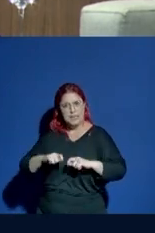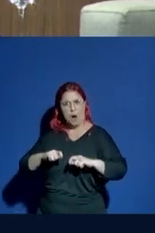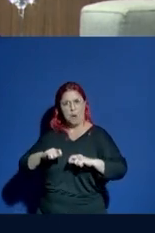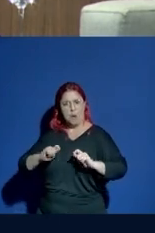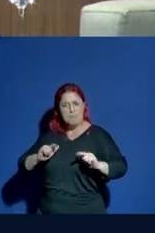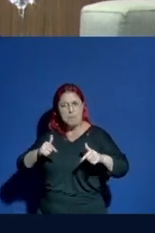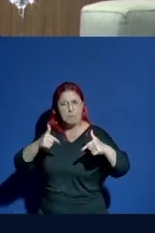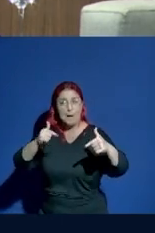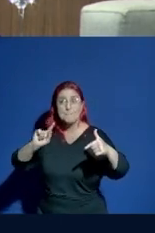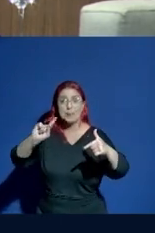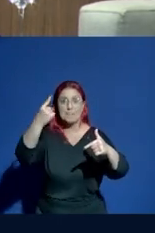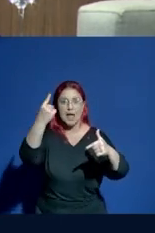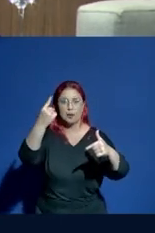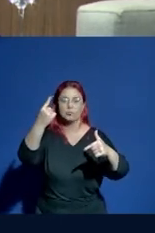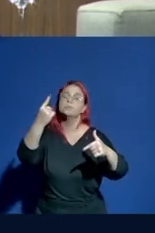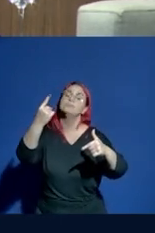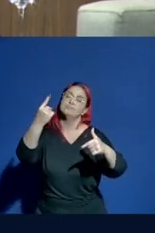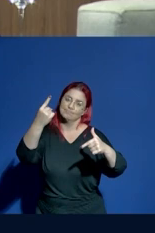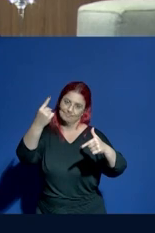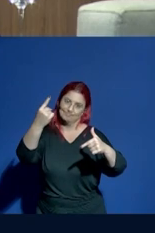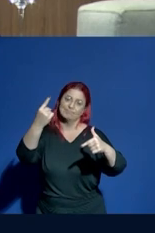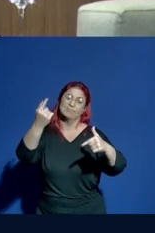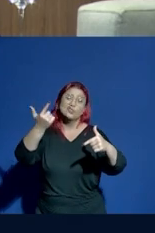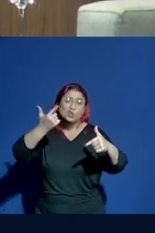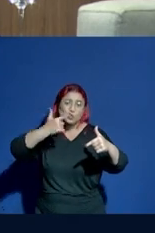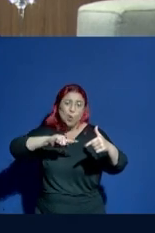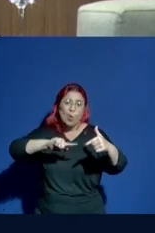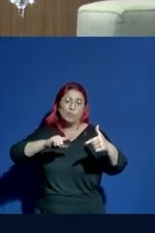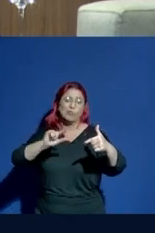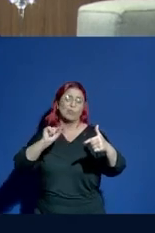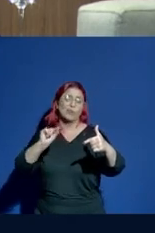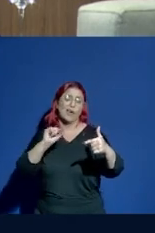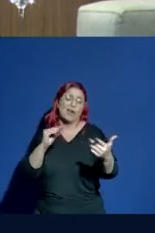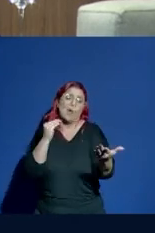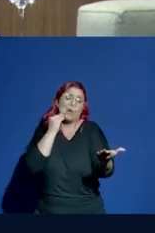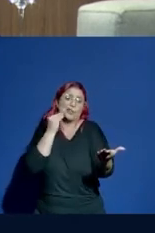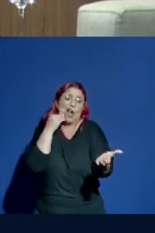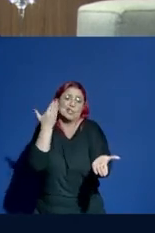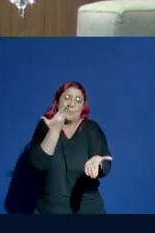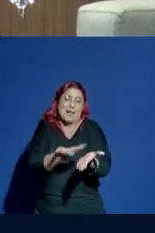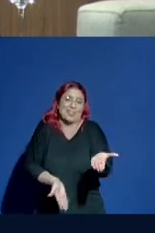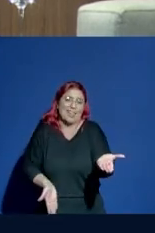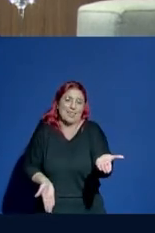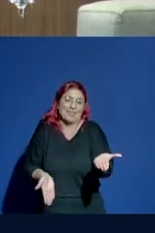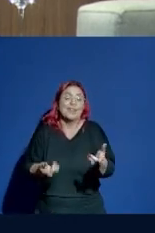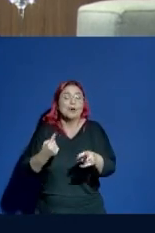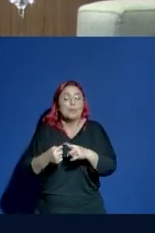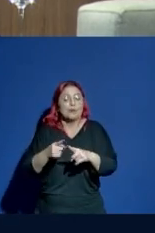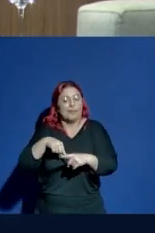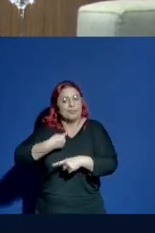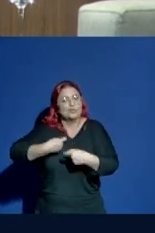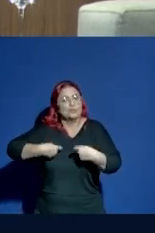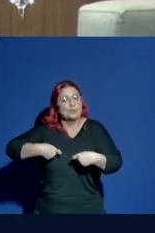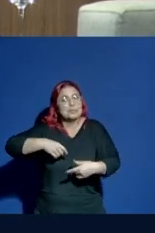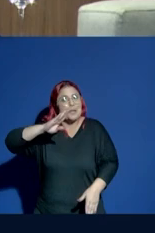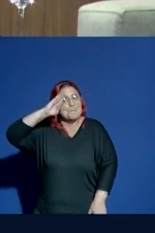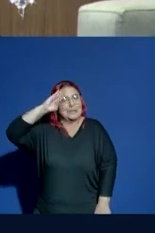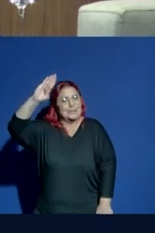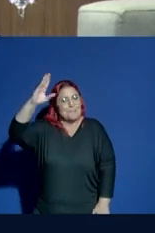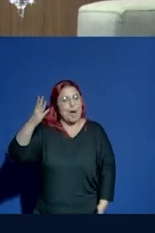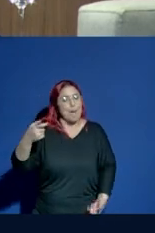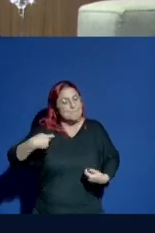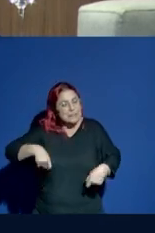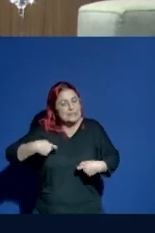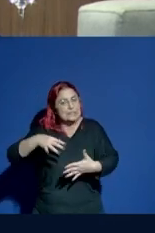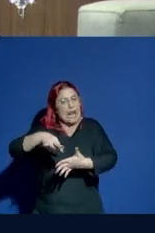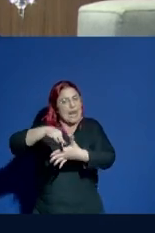existentes nós vamos mais uma vez perder uma grande oportunidade de além de ser protagonista do ponto de vista